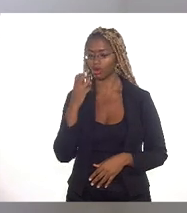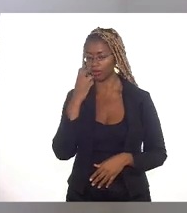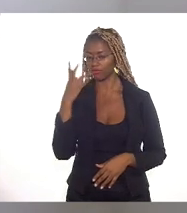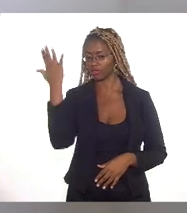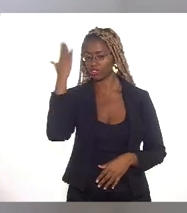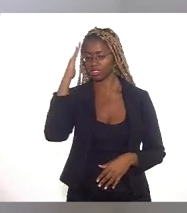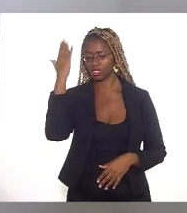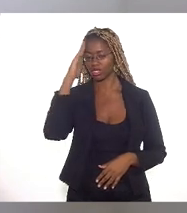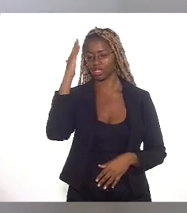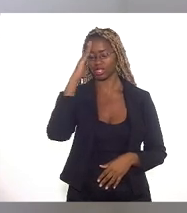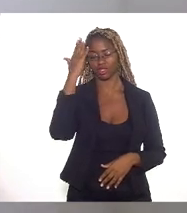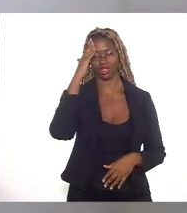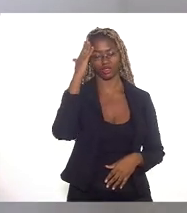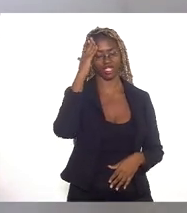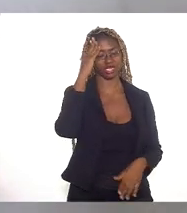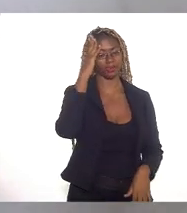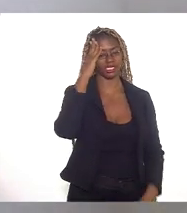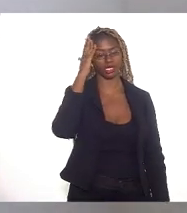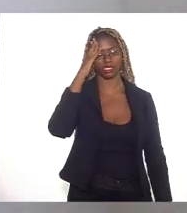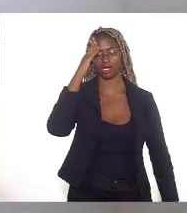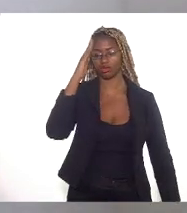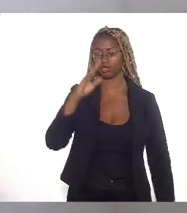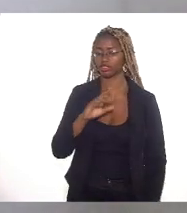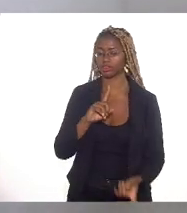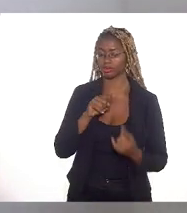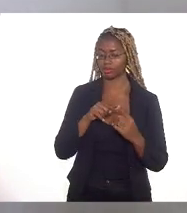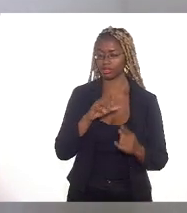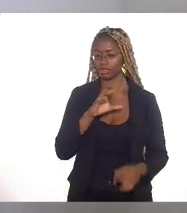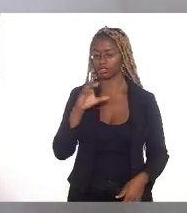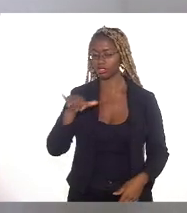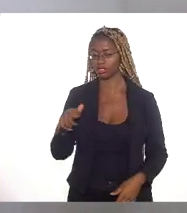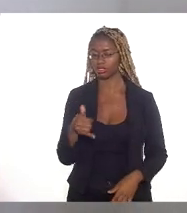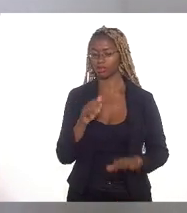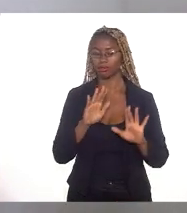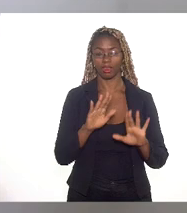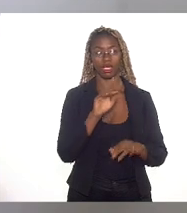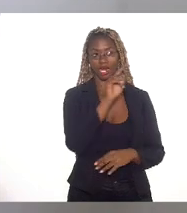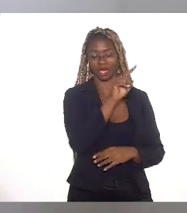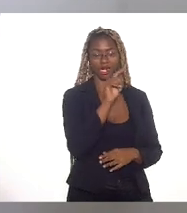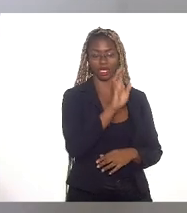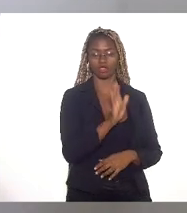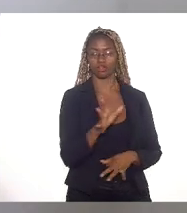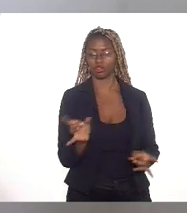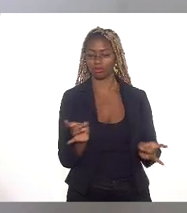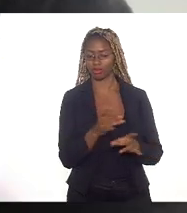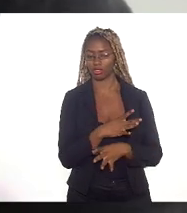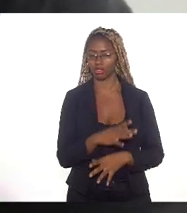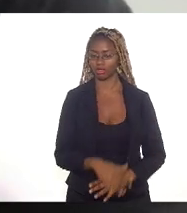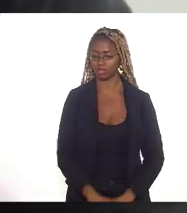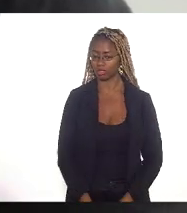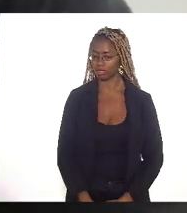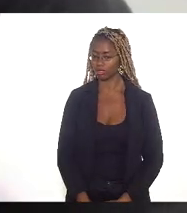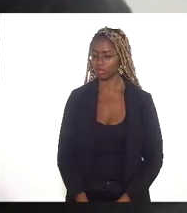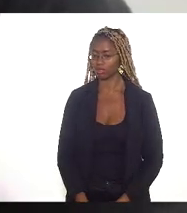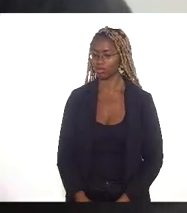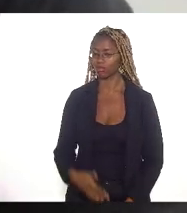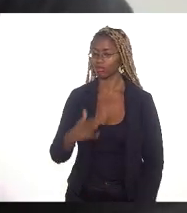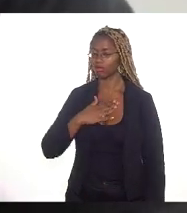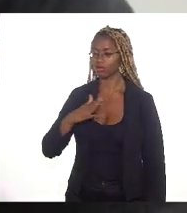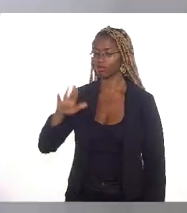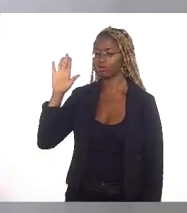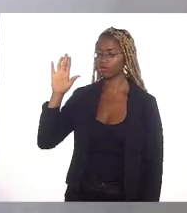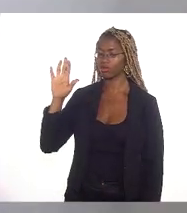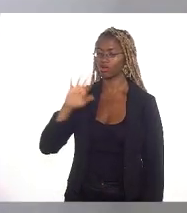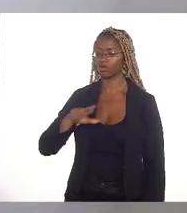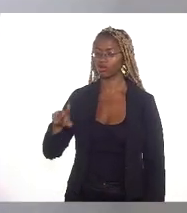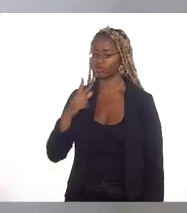entendimento com a CCJ, mas lá o parecer já está superado. Presidente, tá? A minha questão de ordem não é declaração, não. Ao é